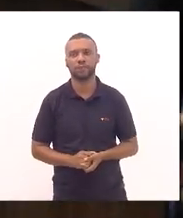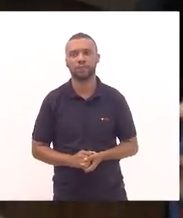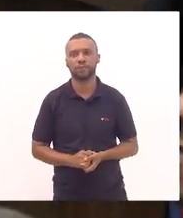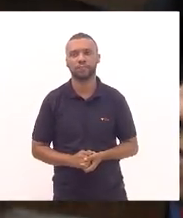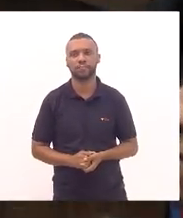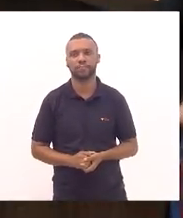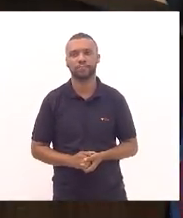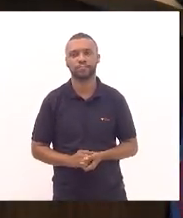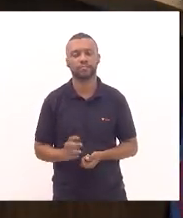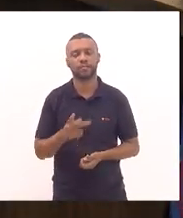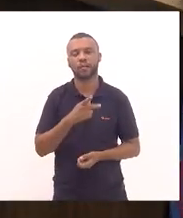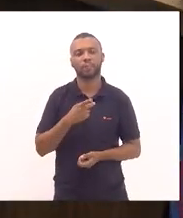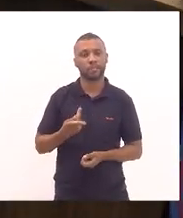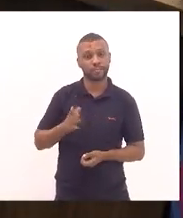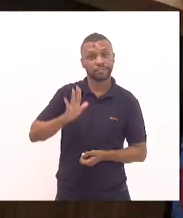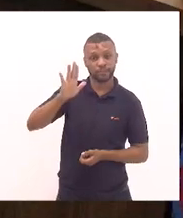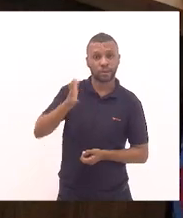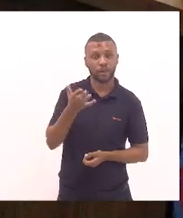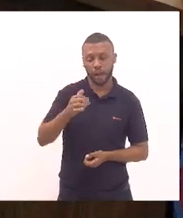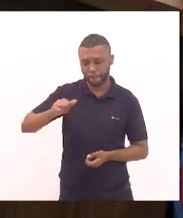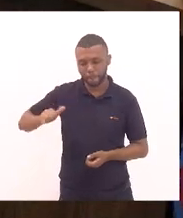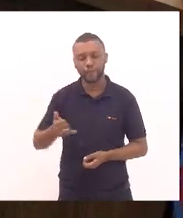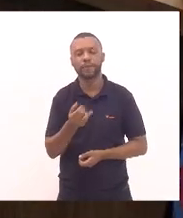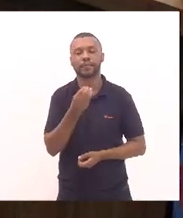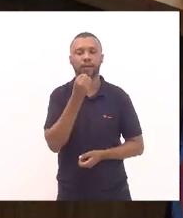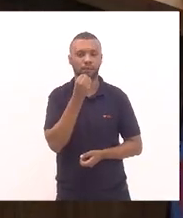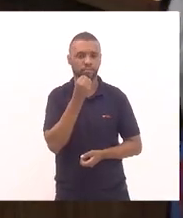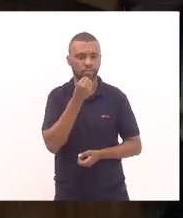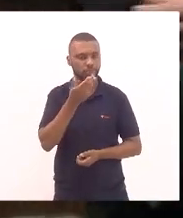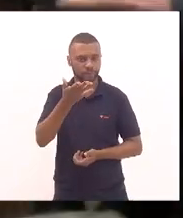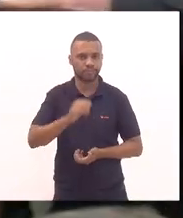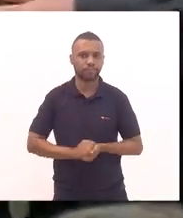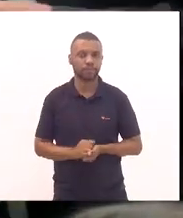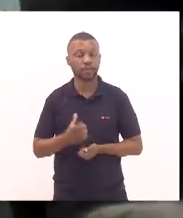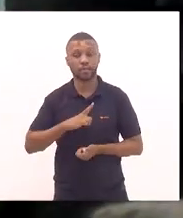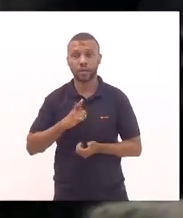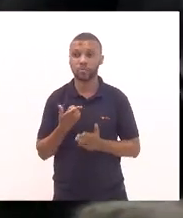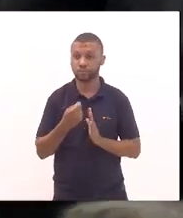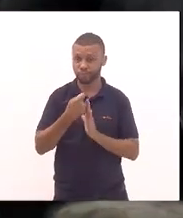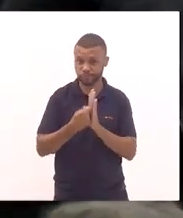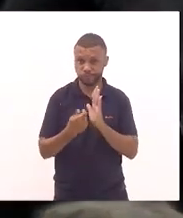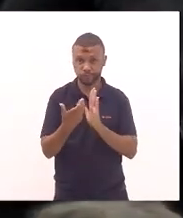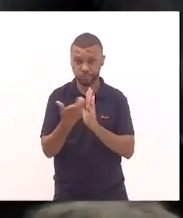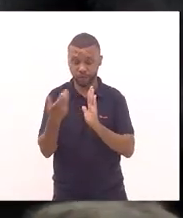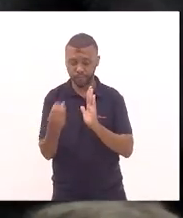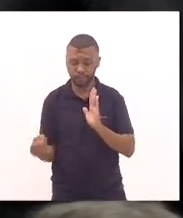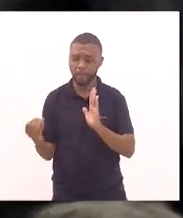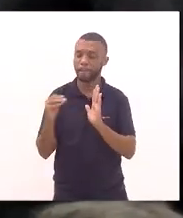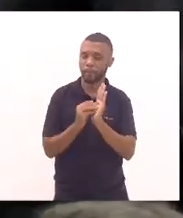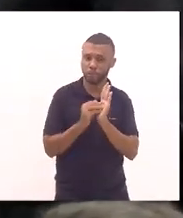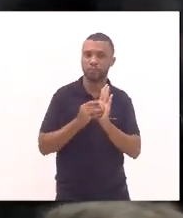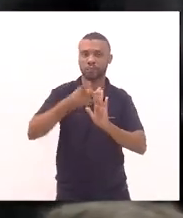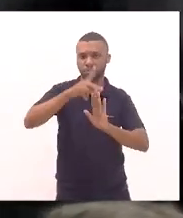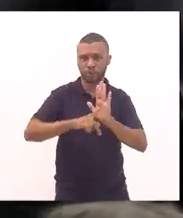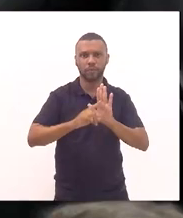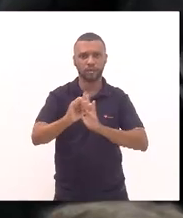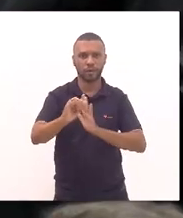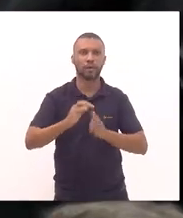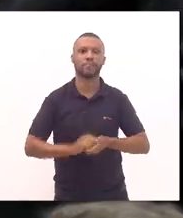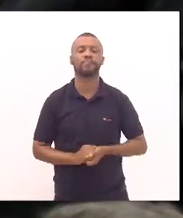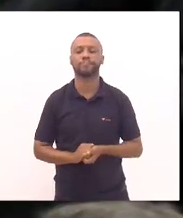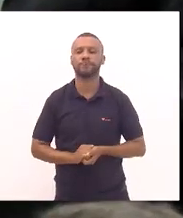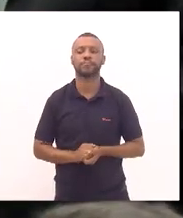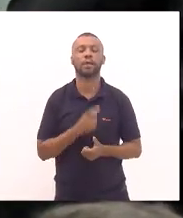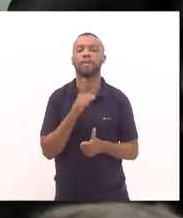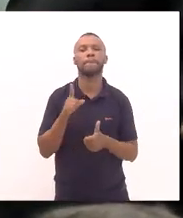Senhor presidente, eu também quero aproveitar essa ocasião, já que eu tenho um destaque ao projeto. Em